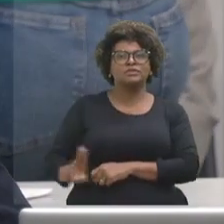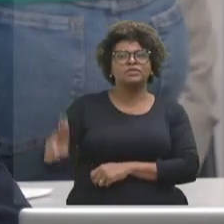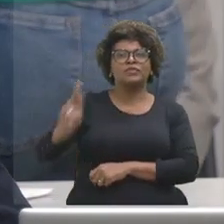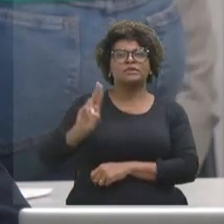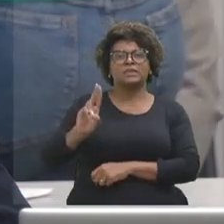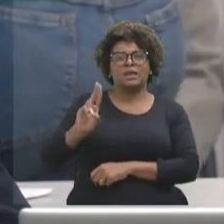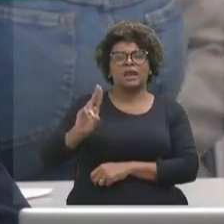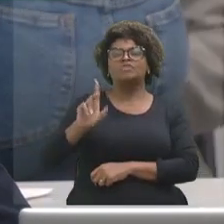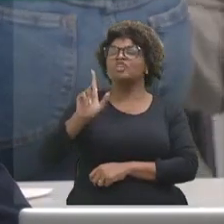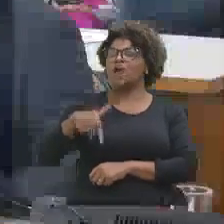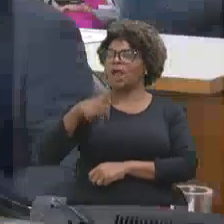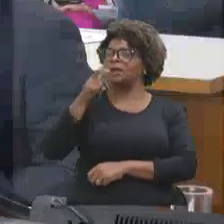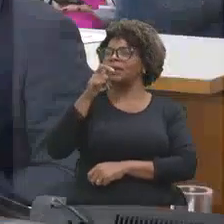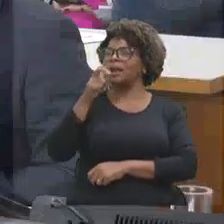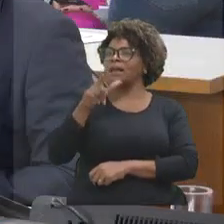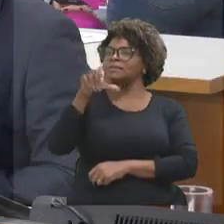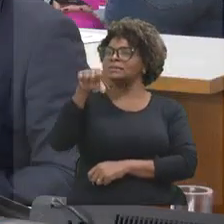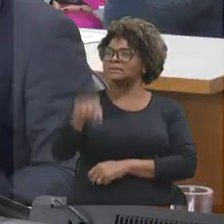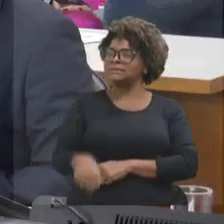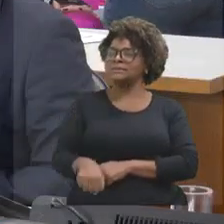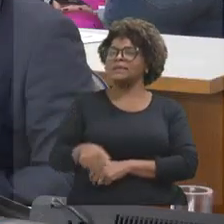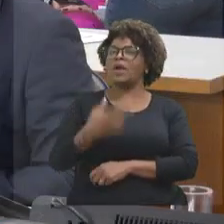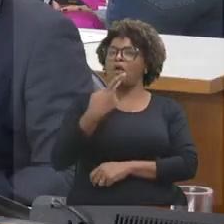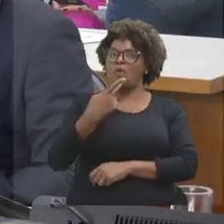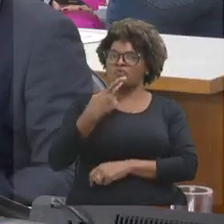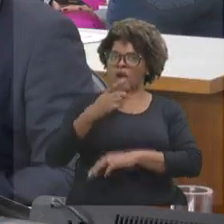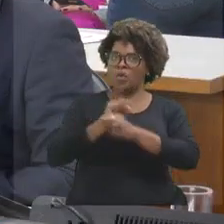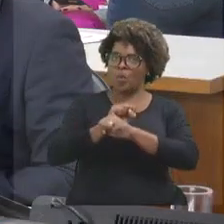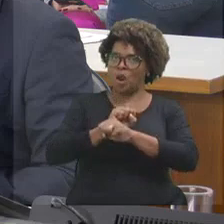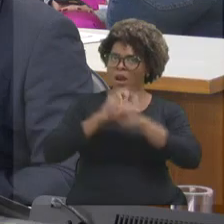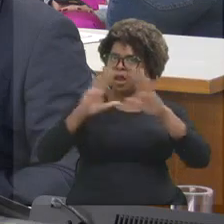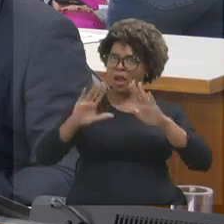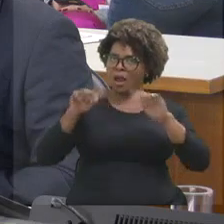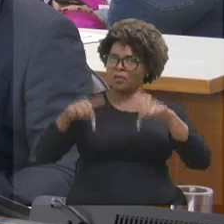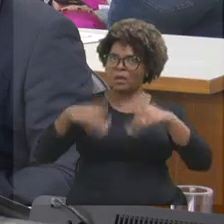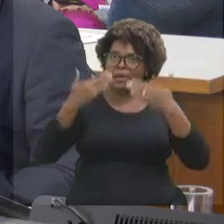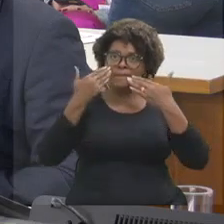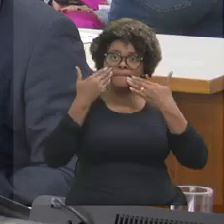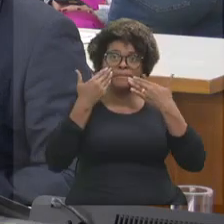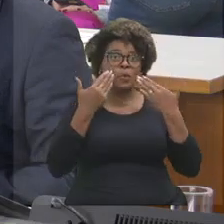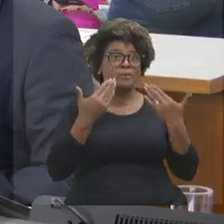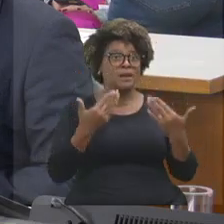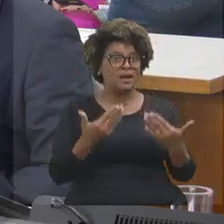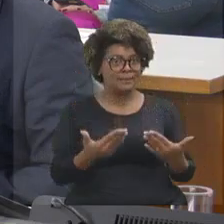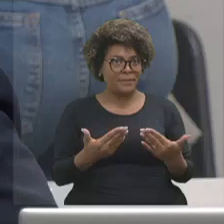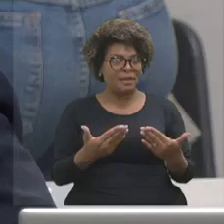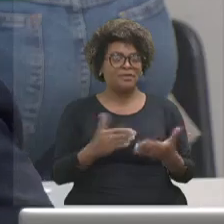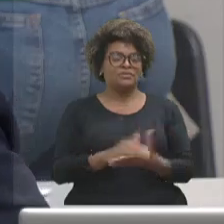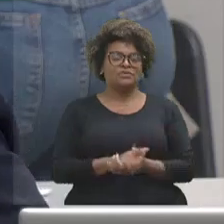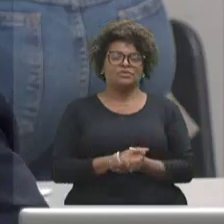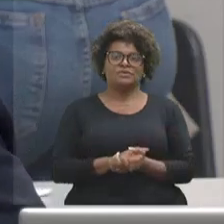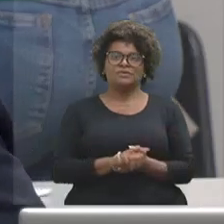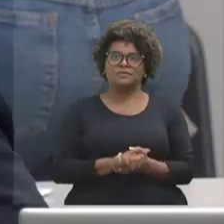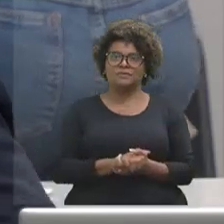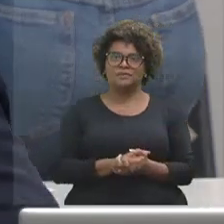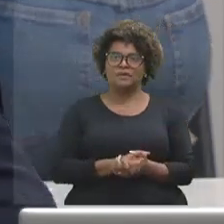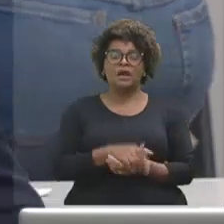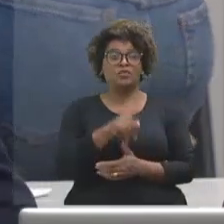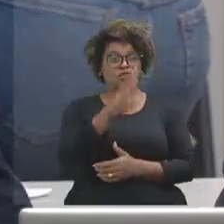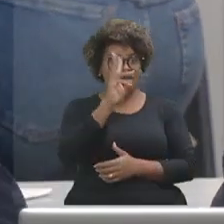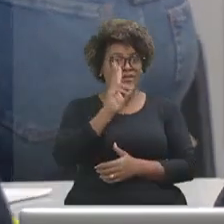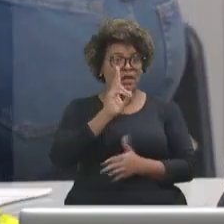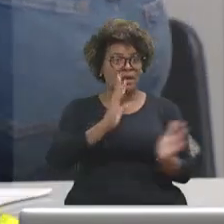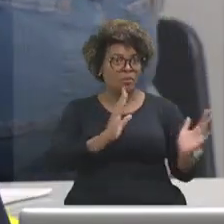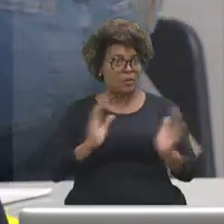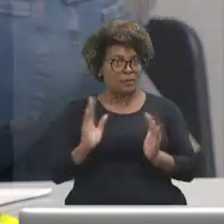de forma muito clara e público não há nenhum interesse não temos e lá como se torno de escola equipamentos você lembra da pandemia